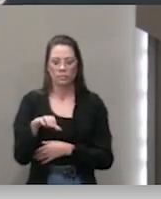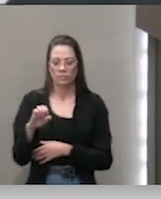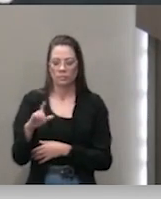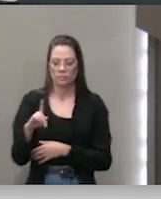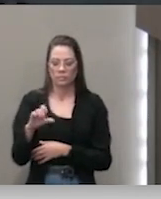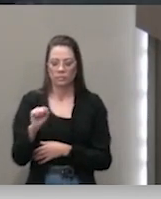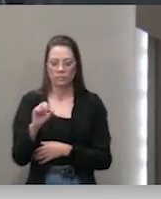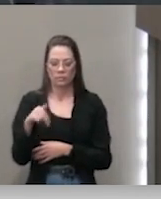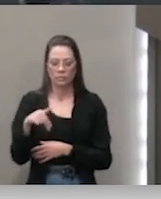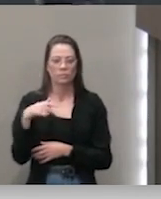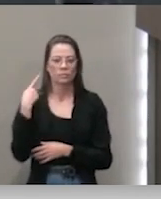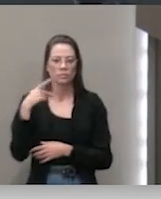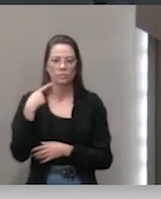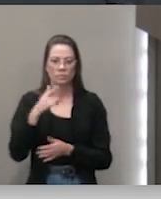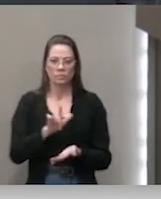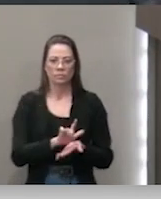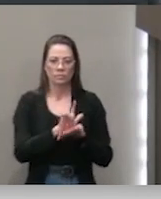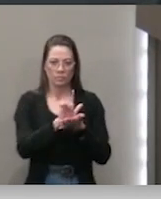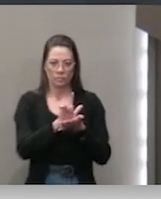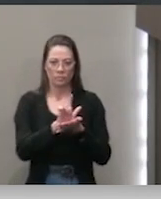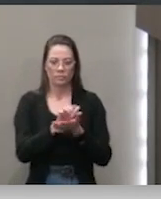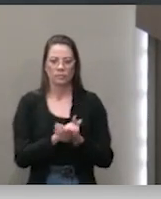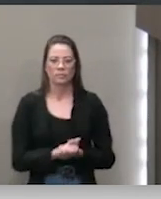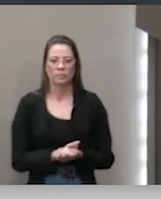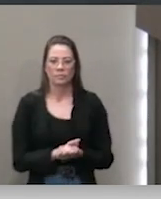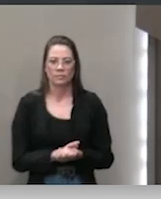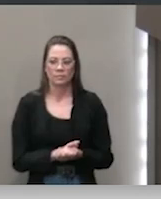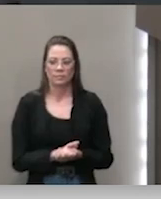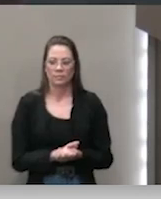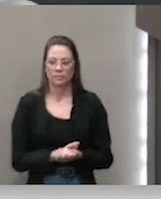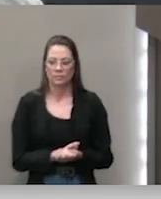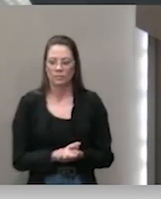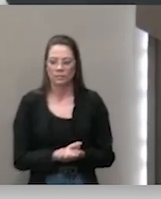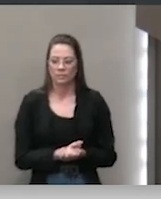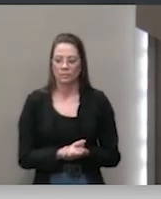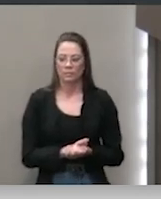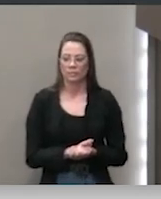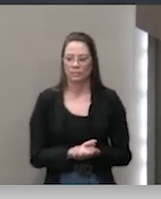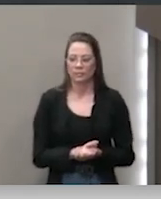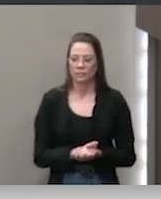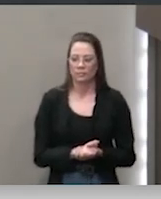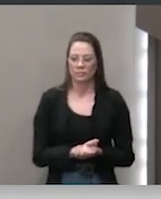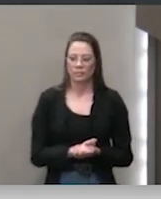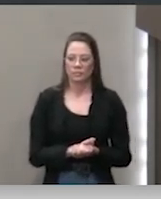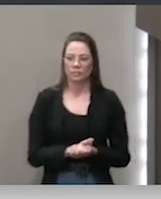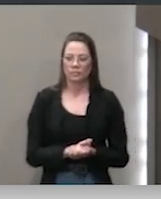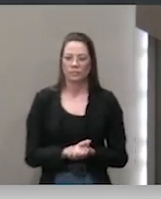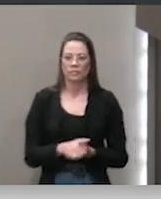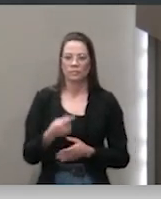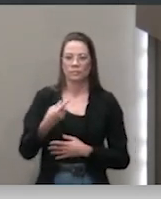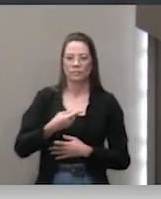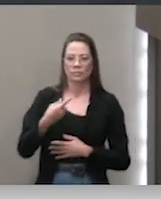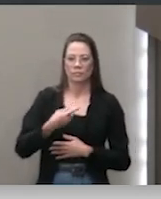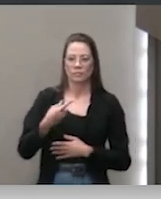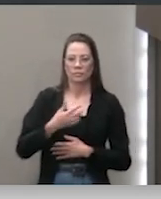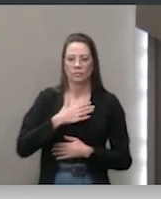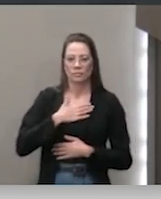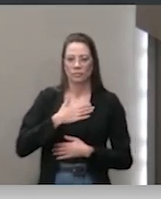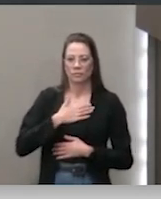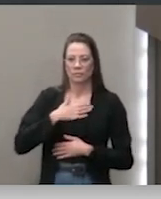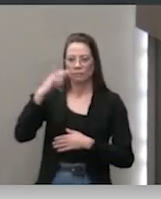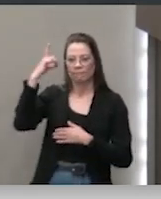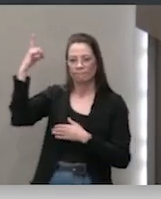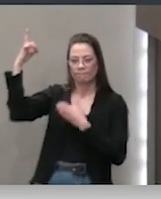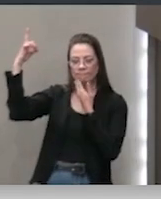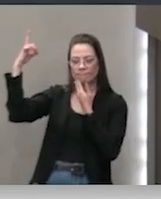Edson, liderança comunitária aí do bairro Operário. Com a palavra, meu líder. Primeiramente, gostaria de fazer um agradecimento